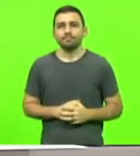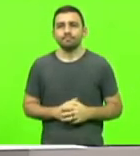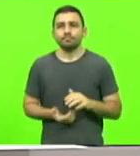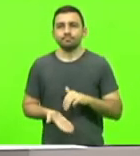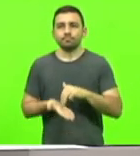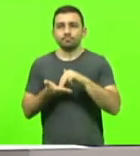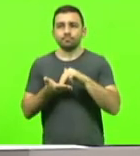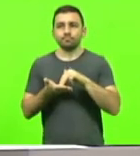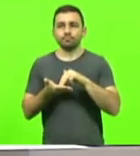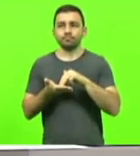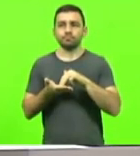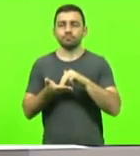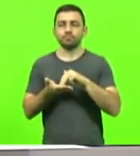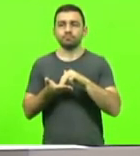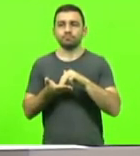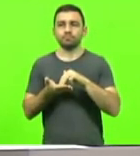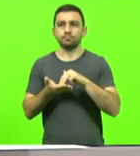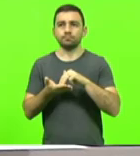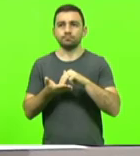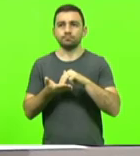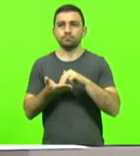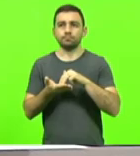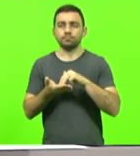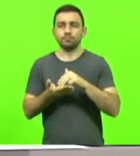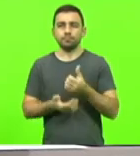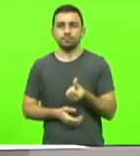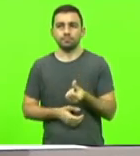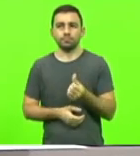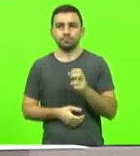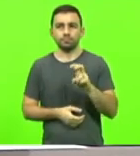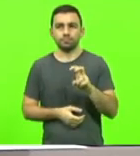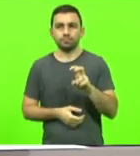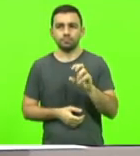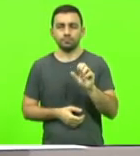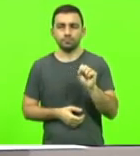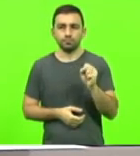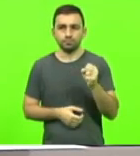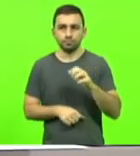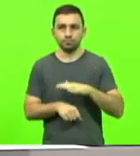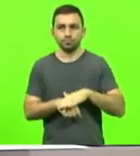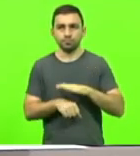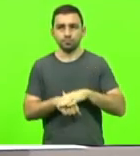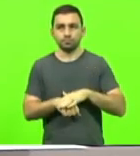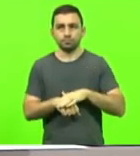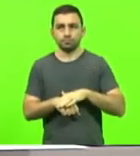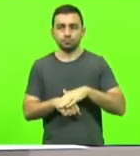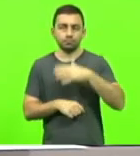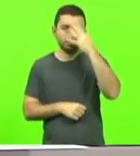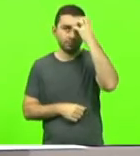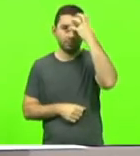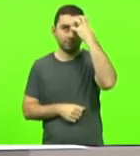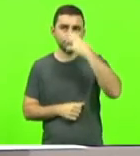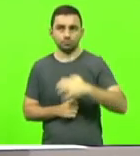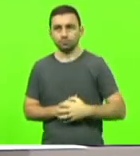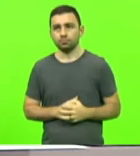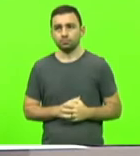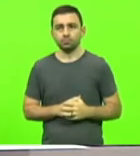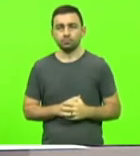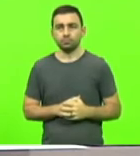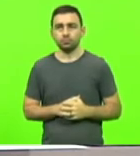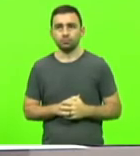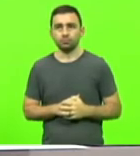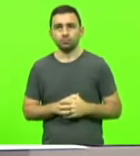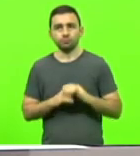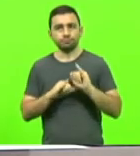Moções. Moção 658, autor, deputado Ismael dos Santos,